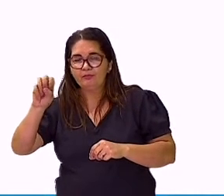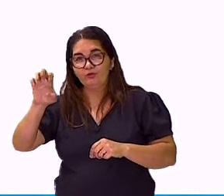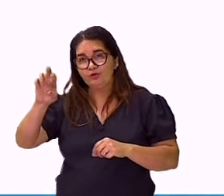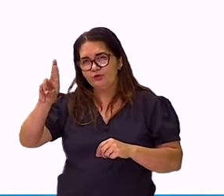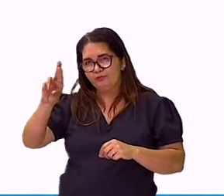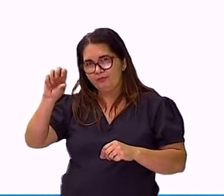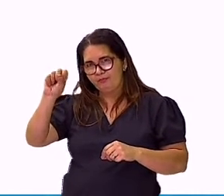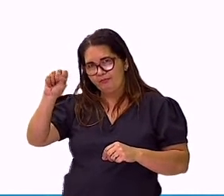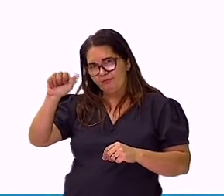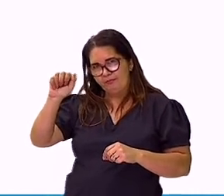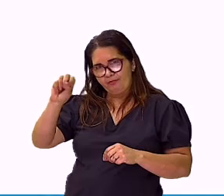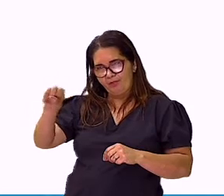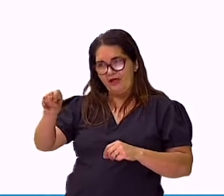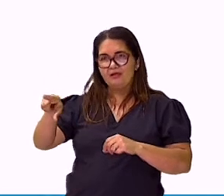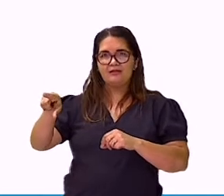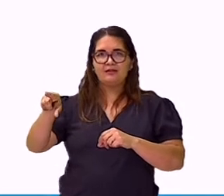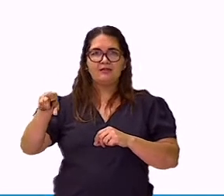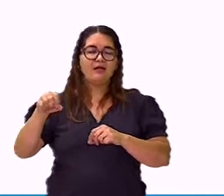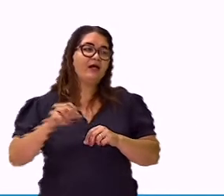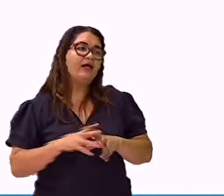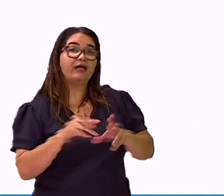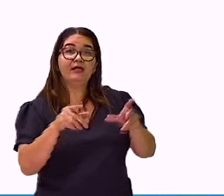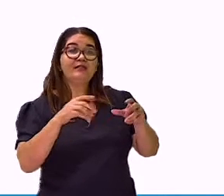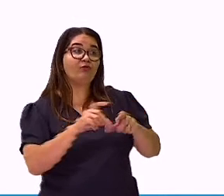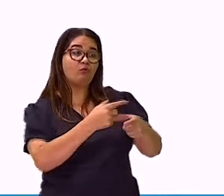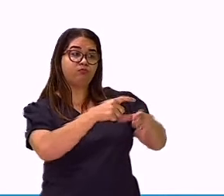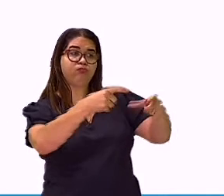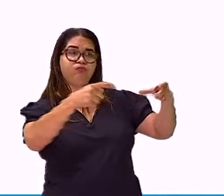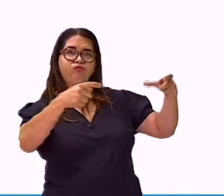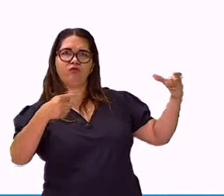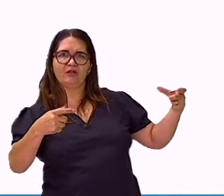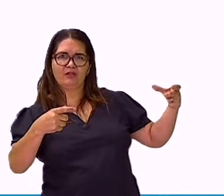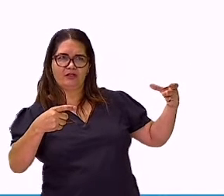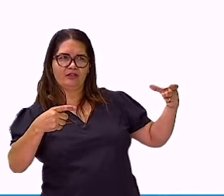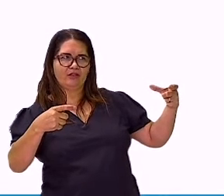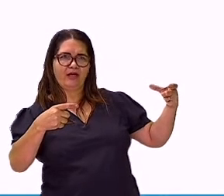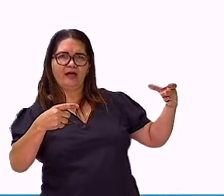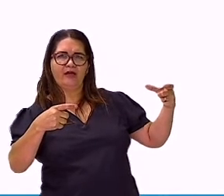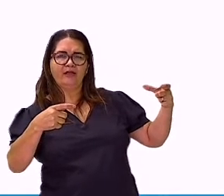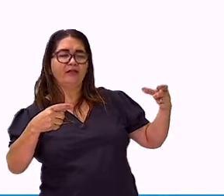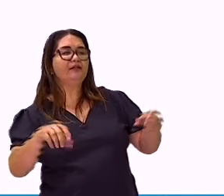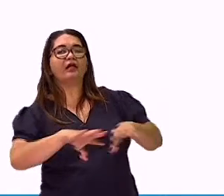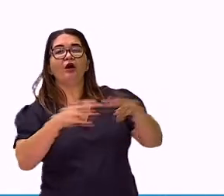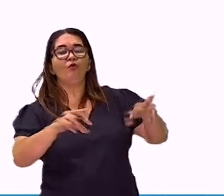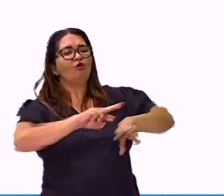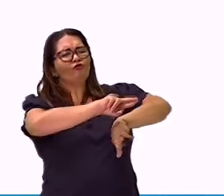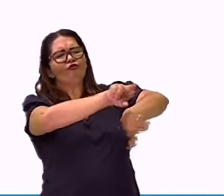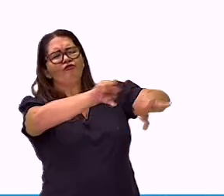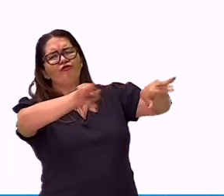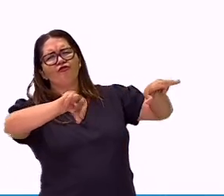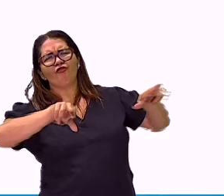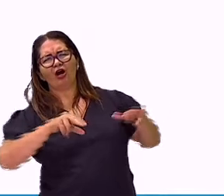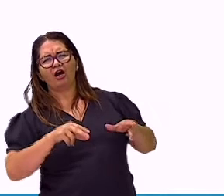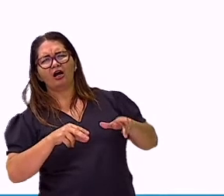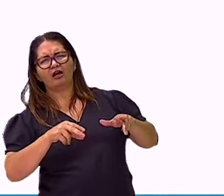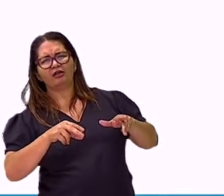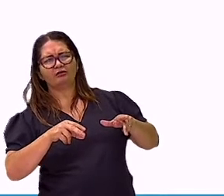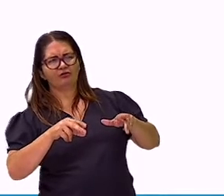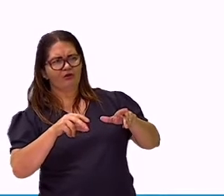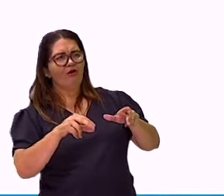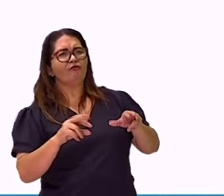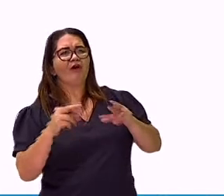E isso não aconteceu de uma hora para outra. Foram sucessivos reis que conseguiram dominar toda